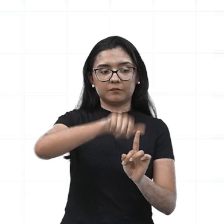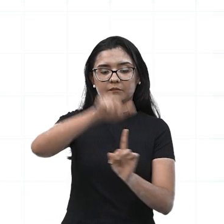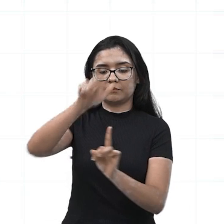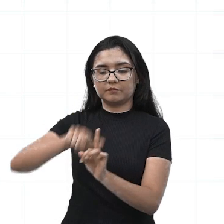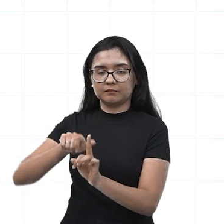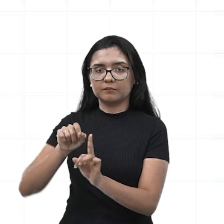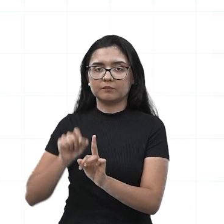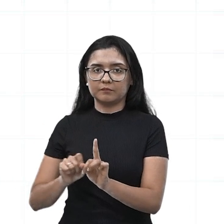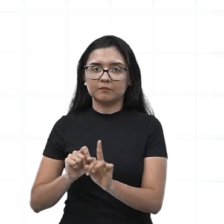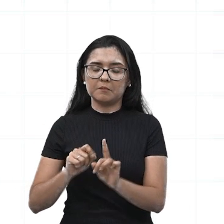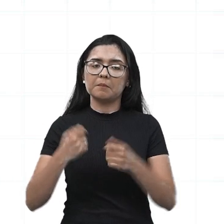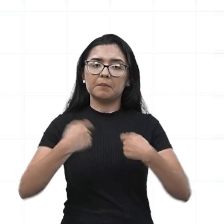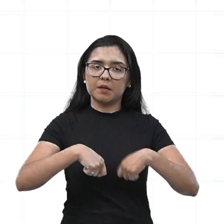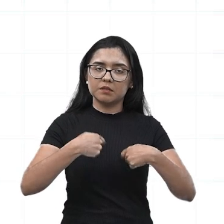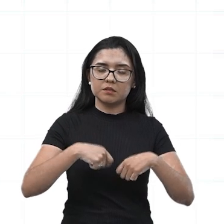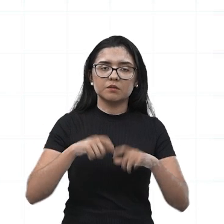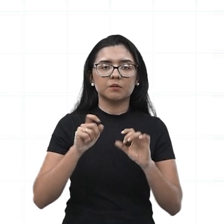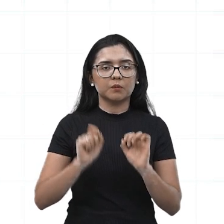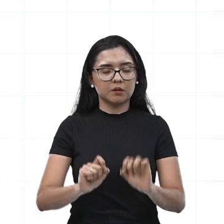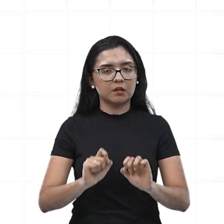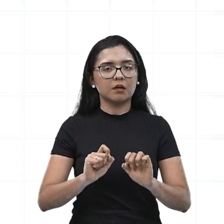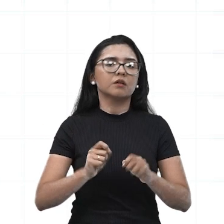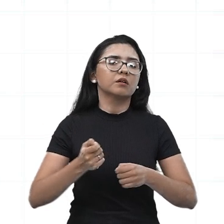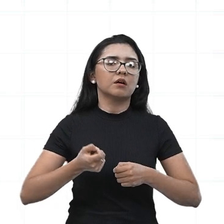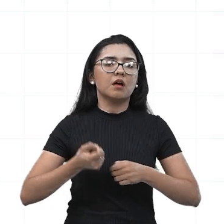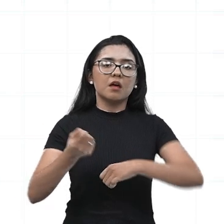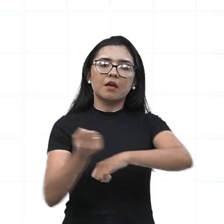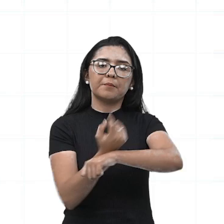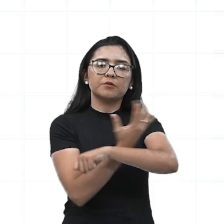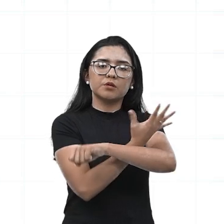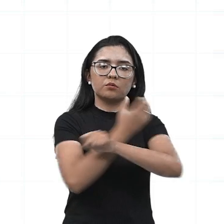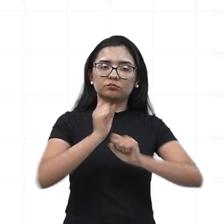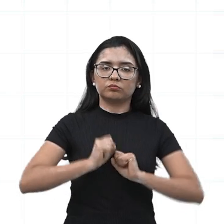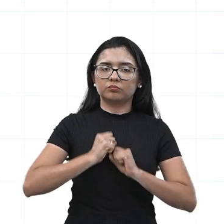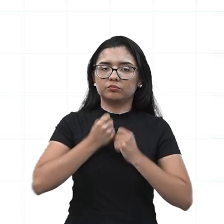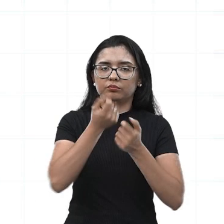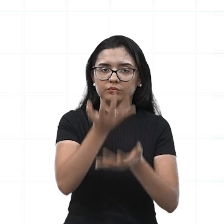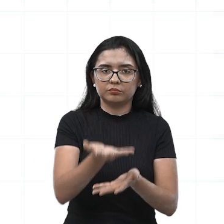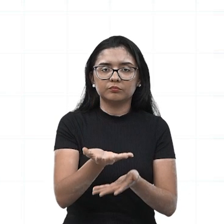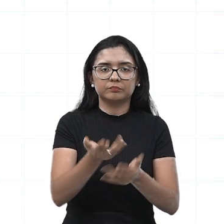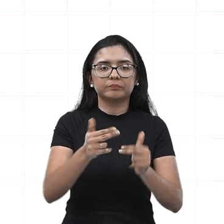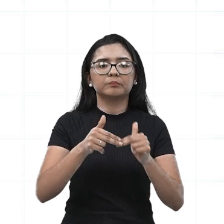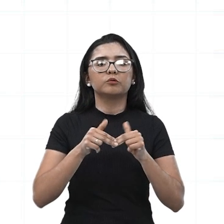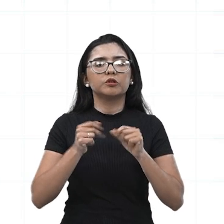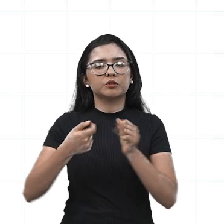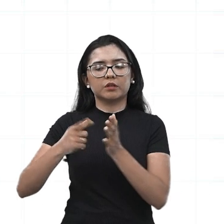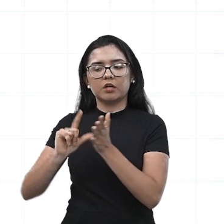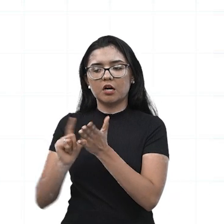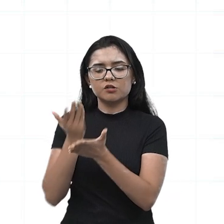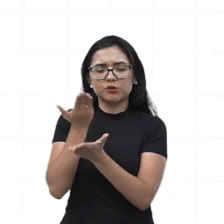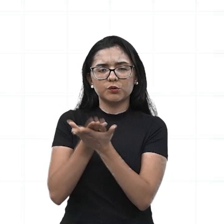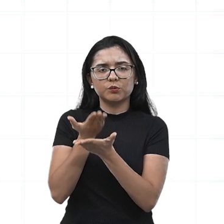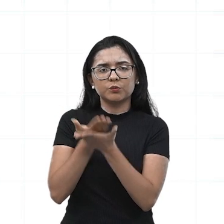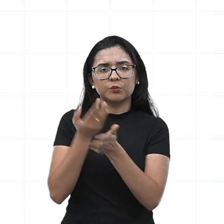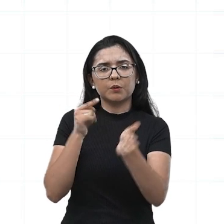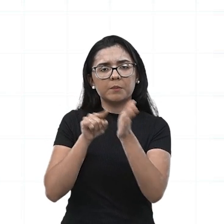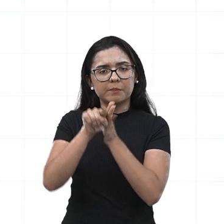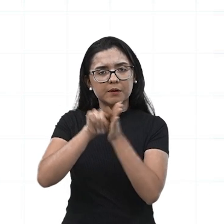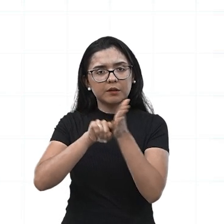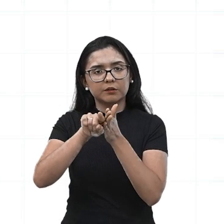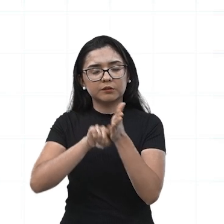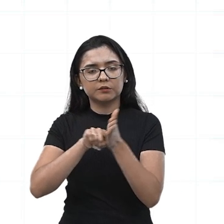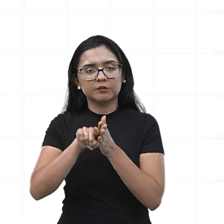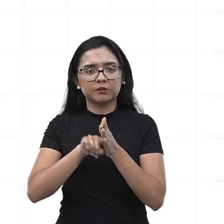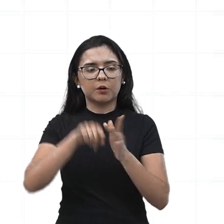eles têm que transmitir emoção para o público. É por isso que ele faz um estudo ali